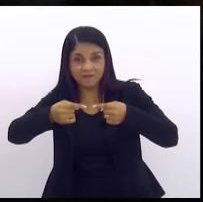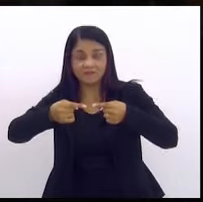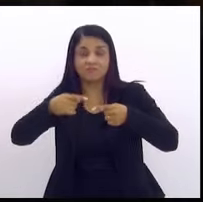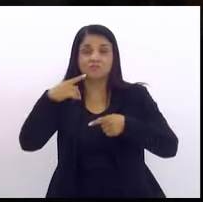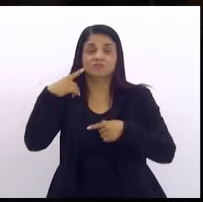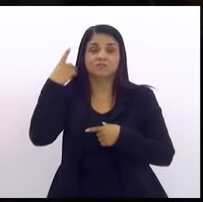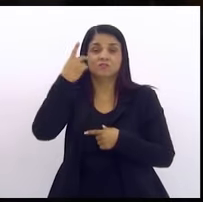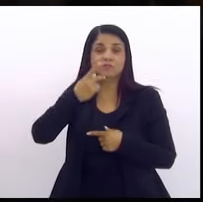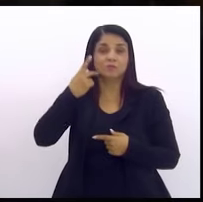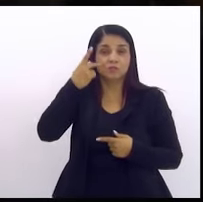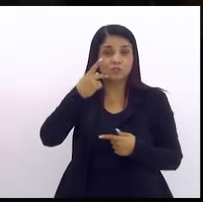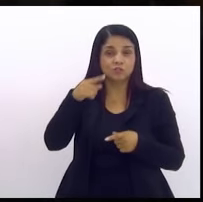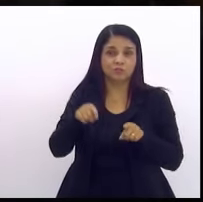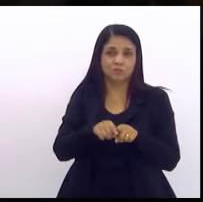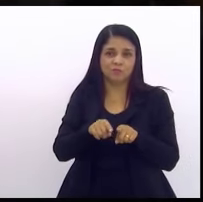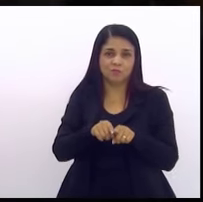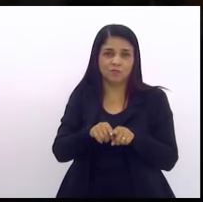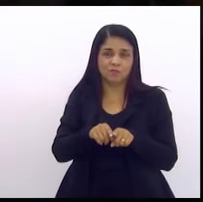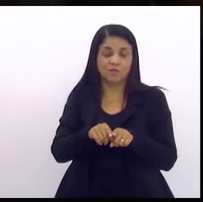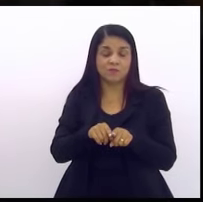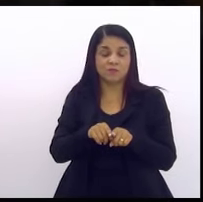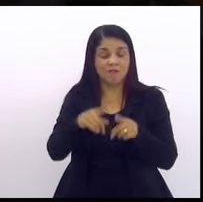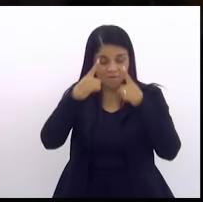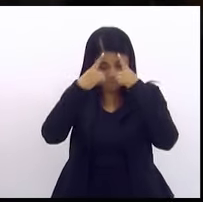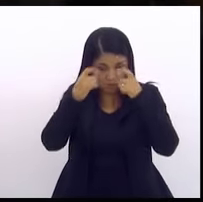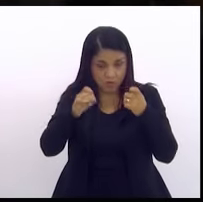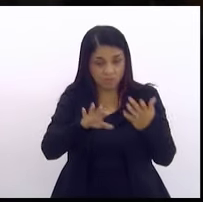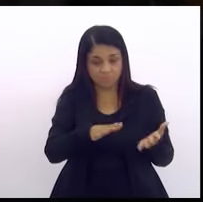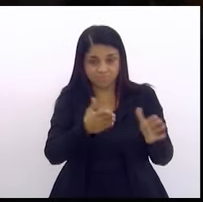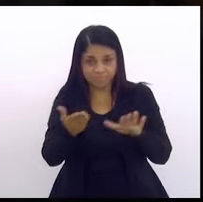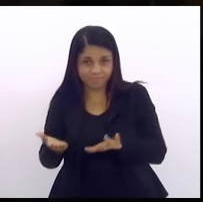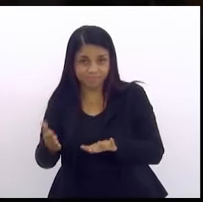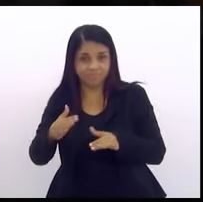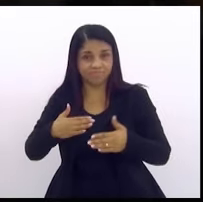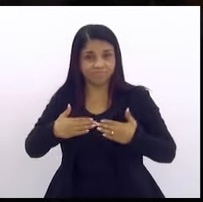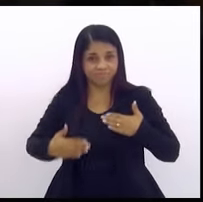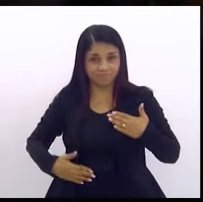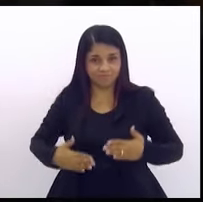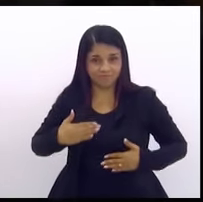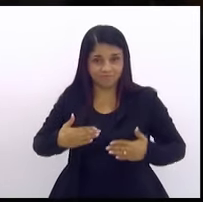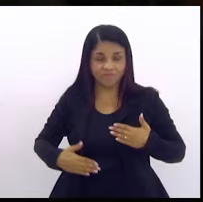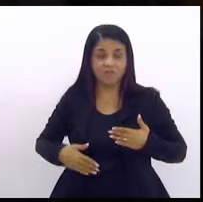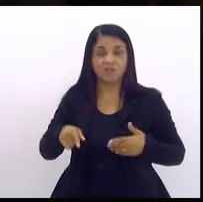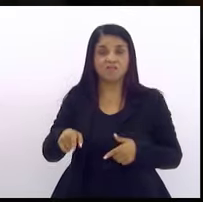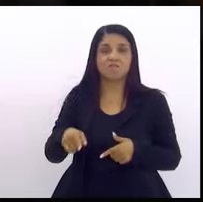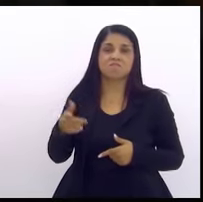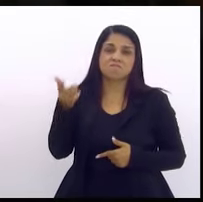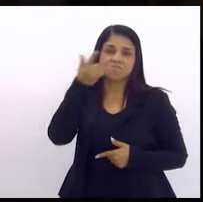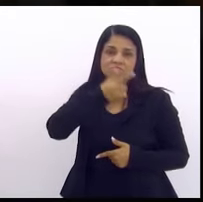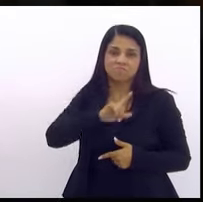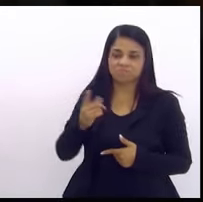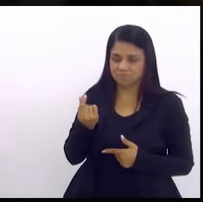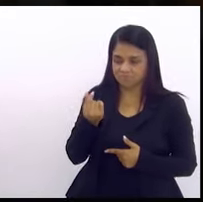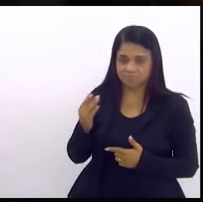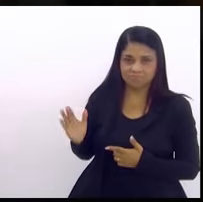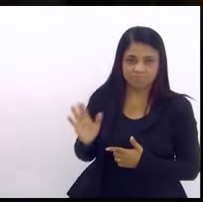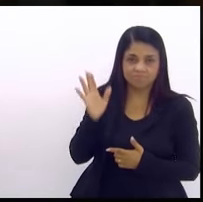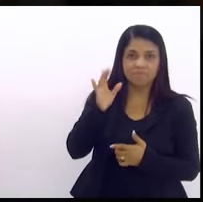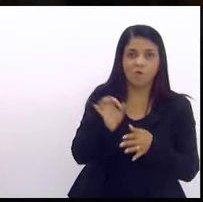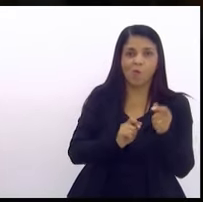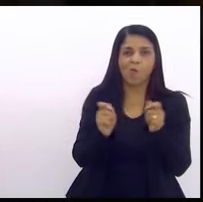a manutenção da violência sobre os corpos negros que esse país lucrou e organizou a sua